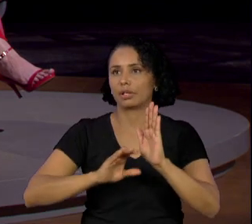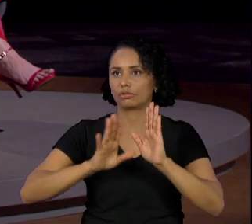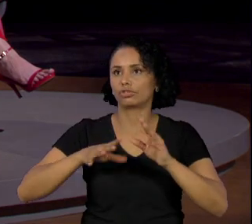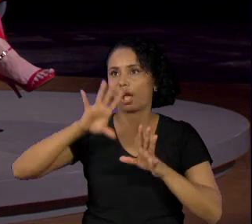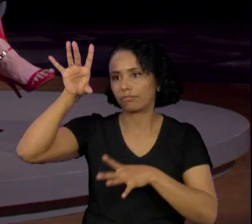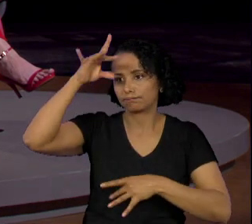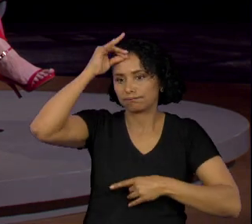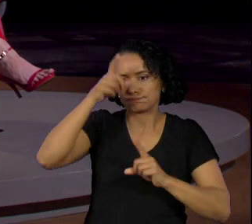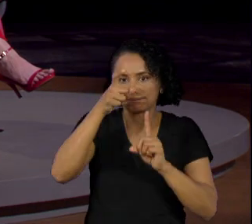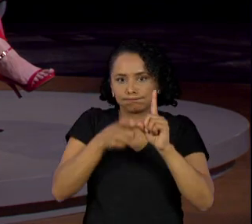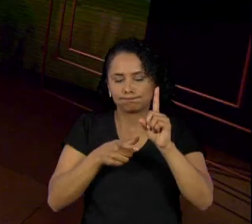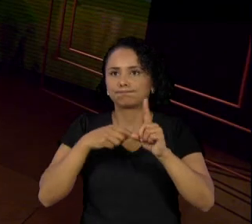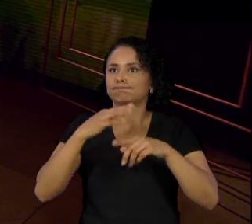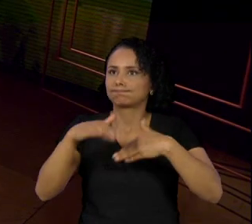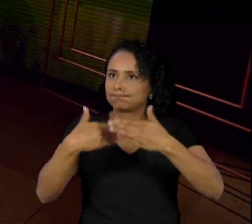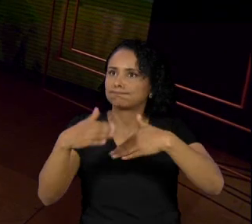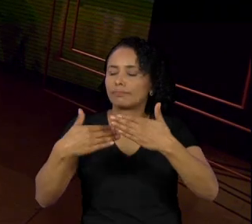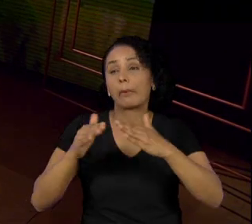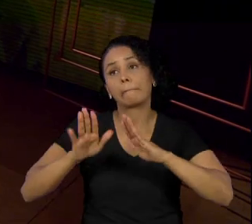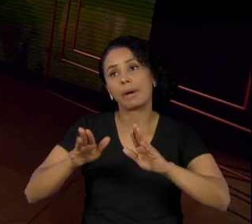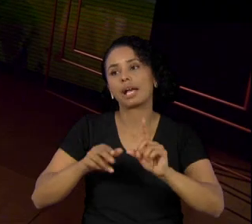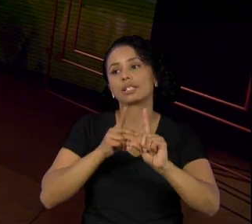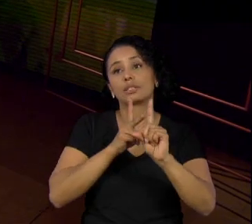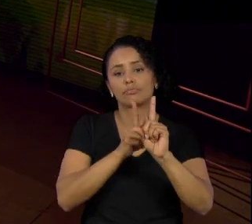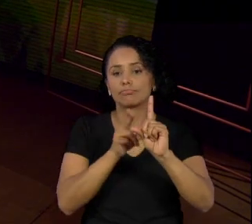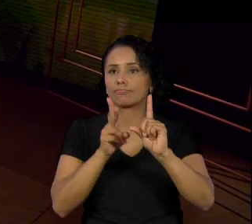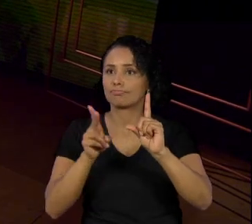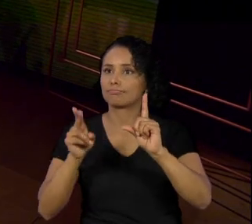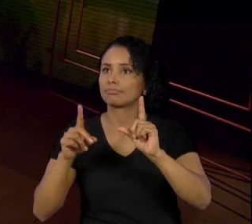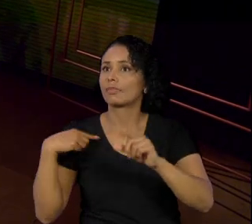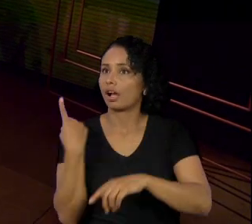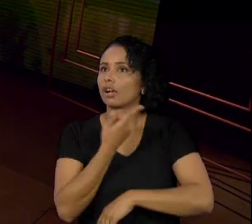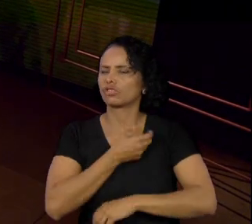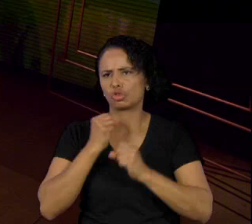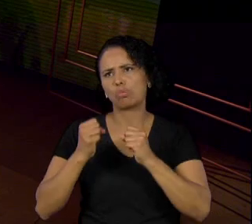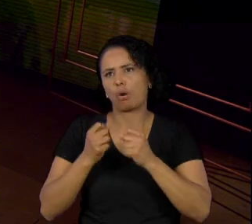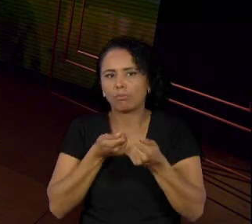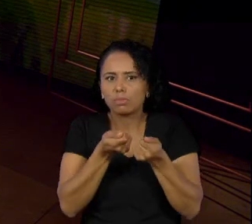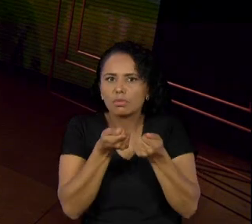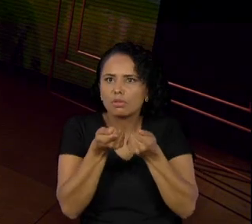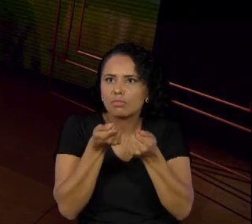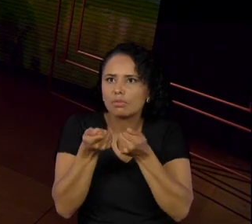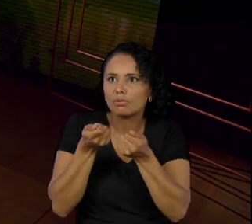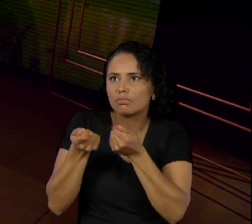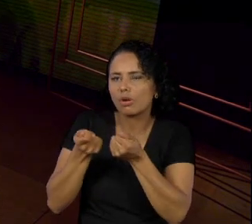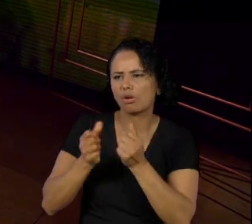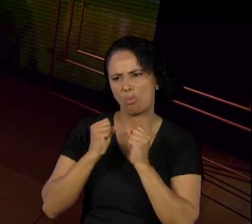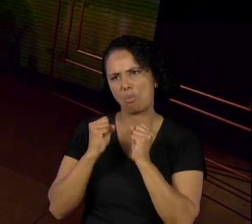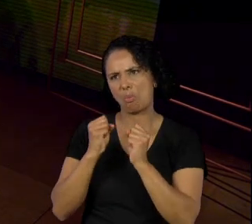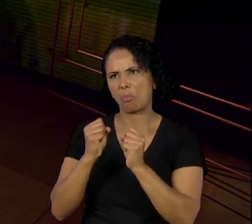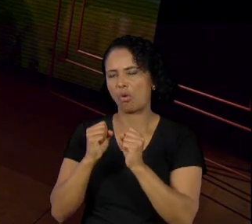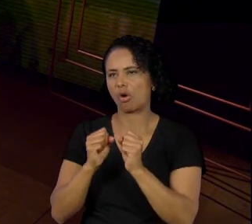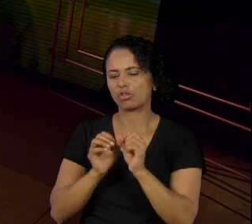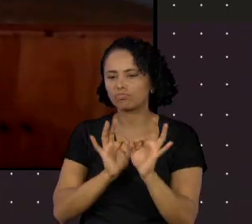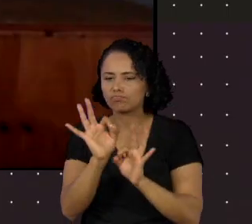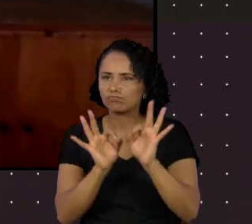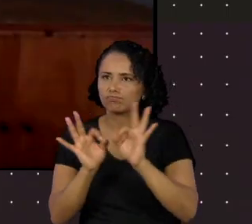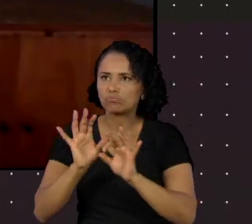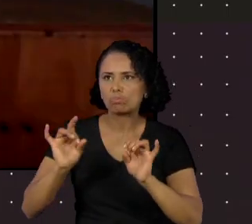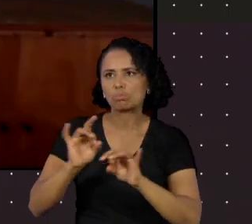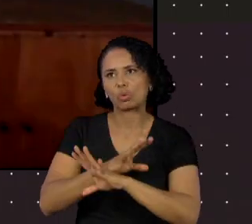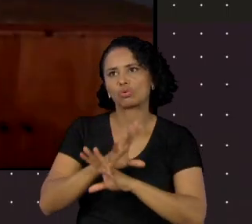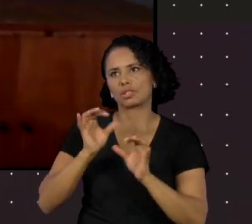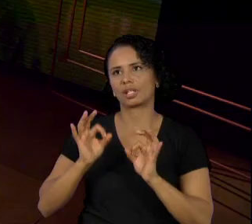desenvolver. Mas é isso, a série a gente tem um pouco mais de controle, a gente consegue desenhar melhor aí essa